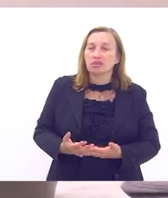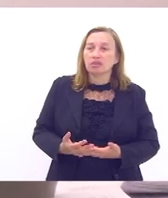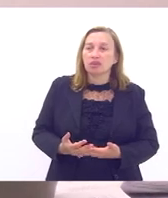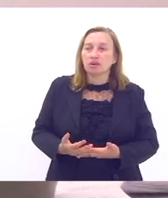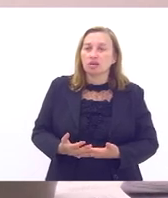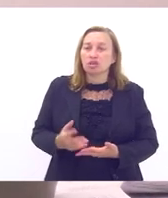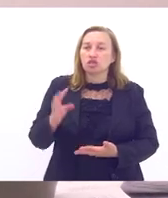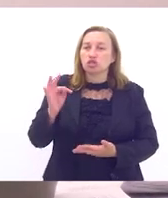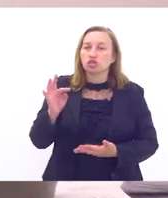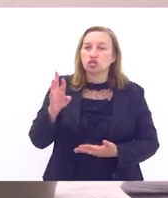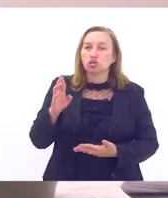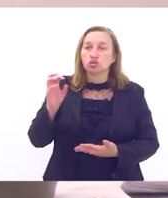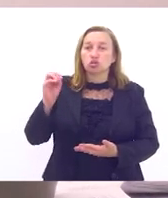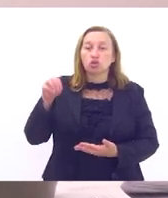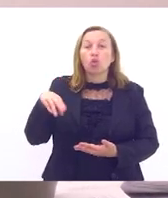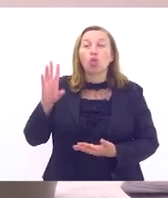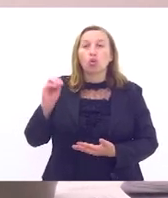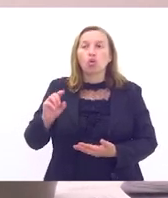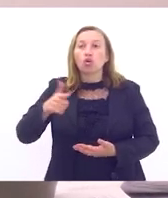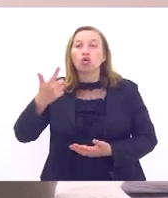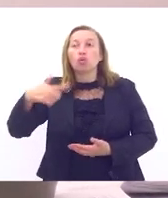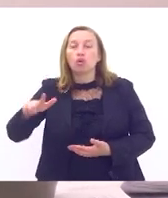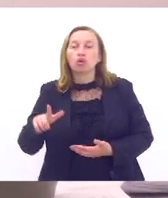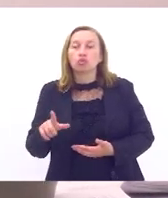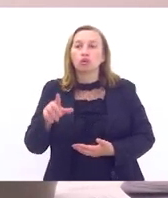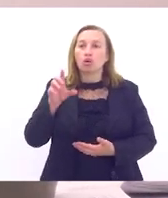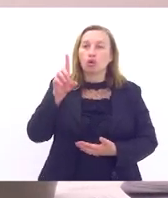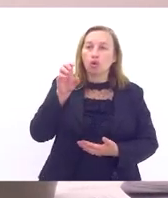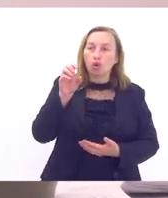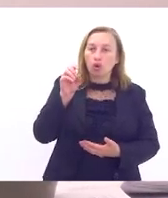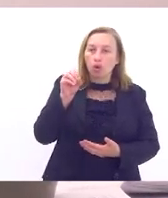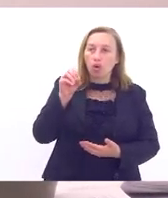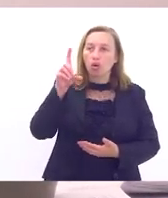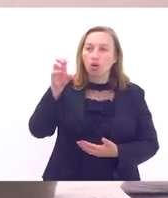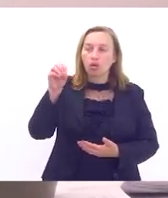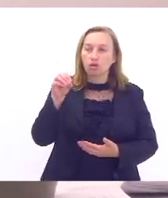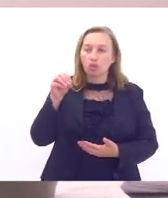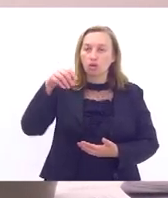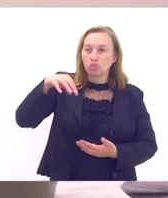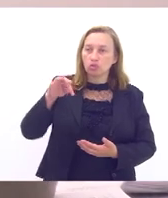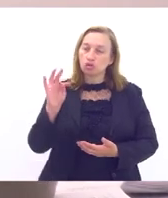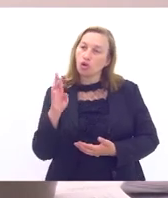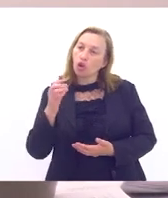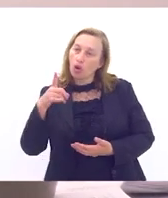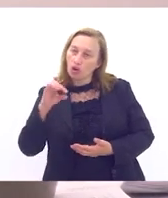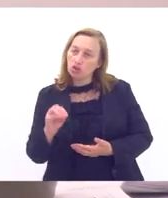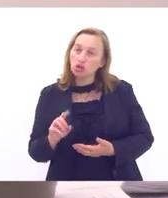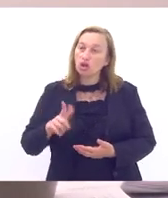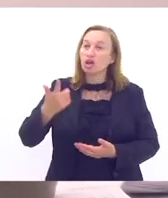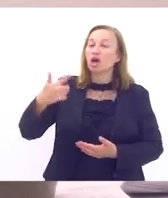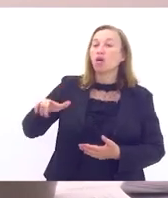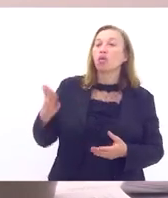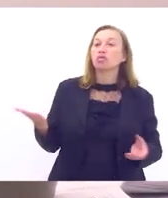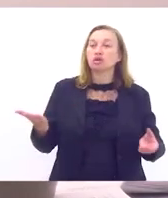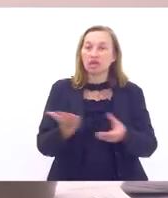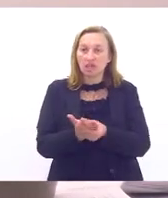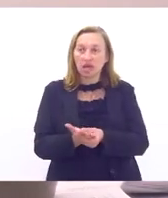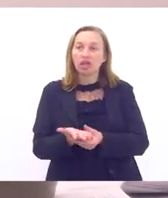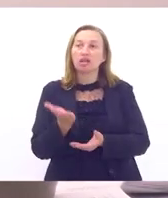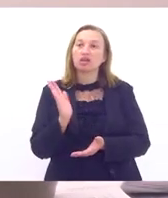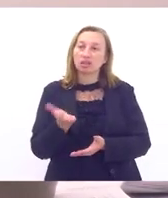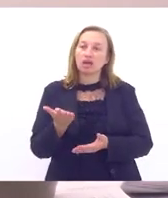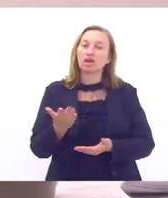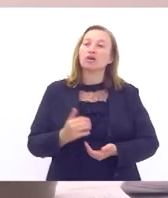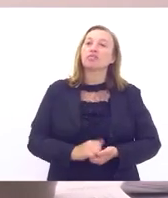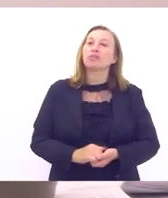de tronco, né? E o outro raio-x odontológico. Isso foi objeto de um outro inquérito civil, que ainda está em